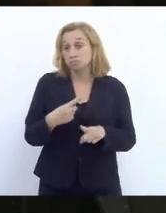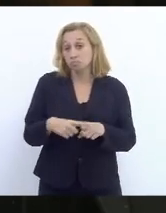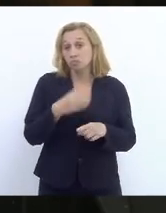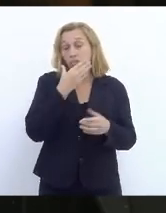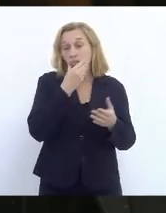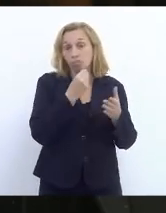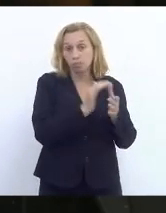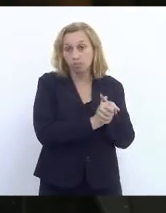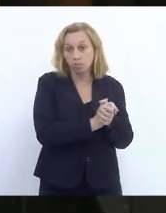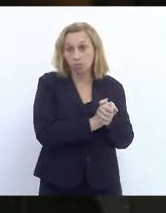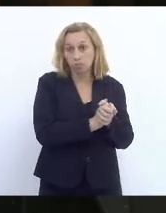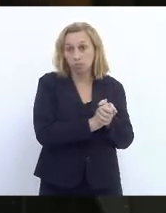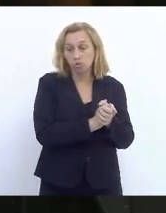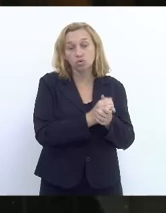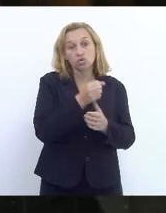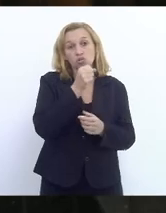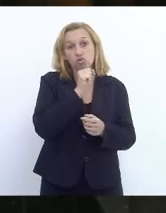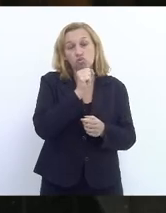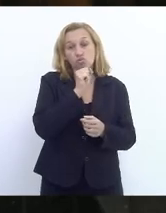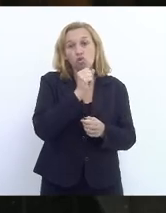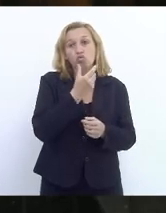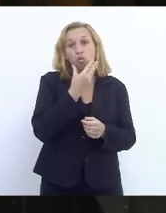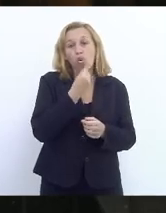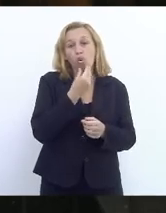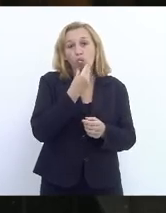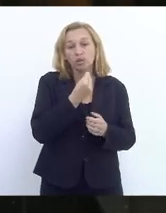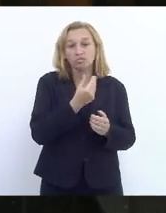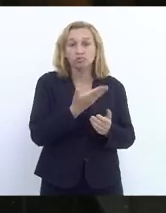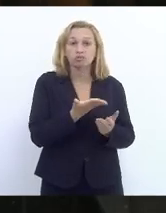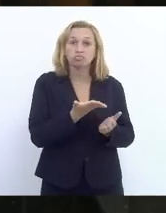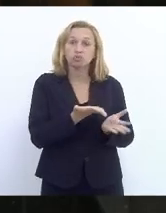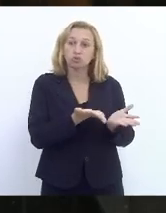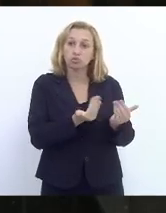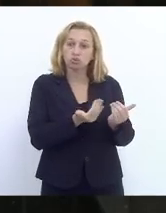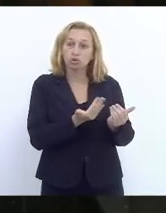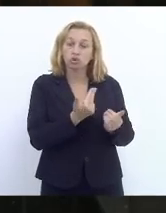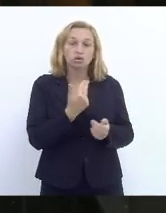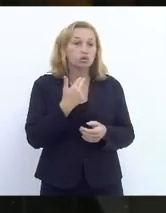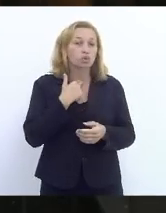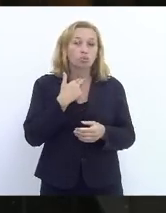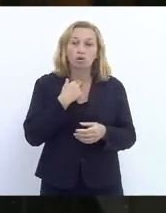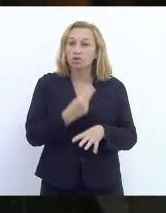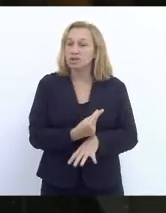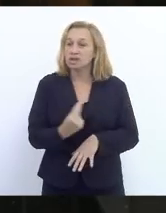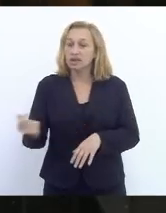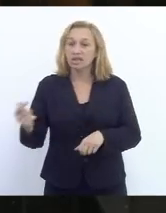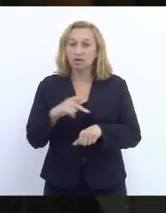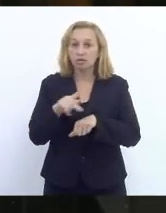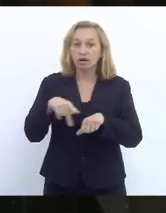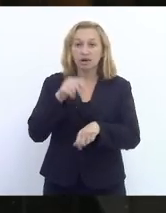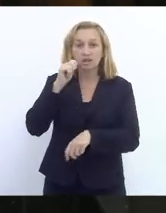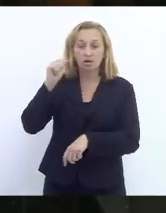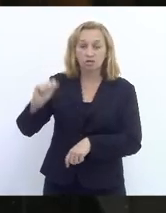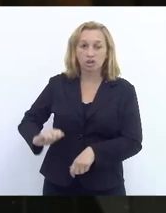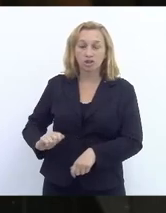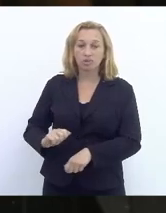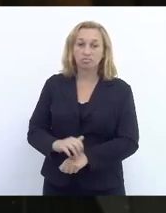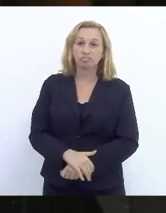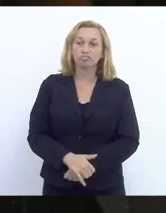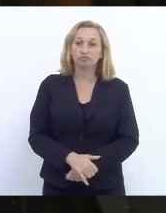maridos sua voz ainda jovens ficam na Ucrânia como combatentes